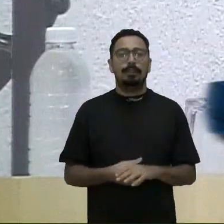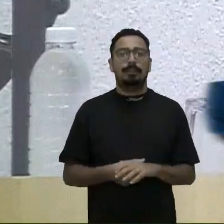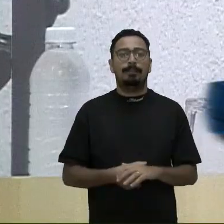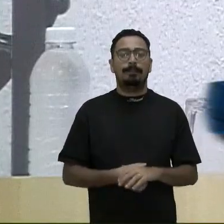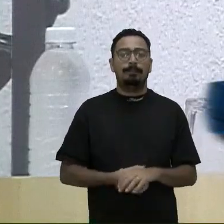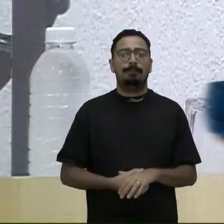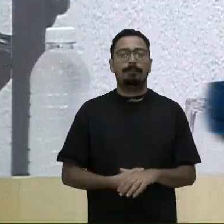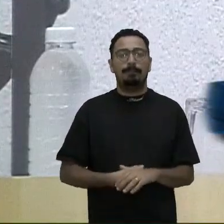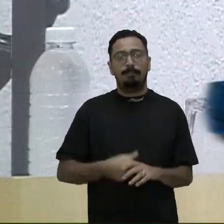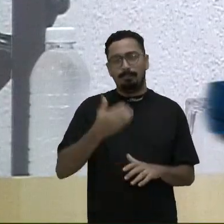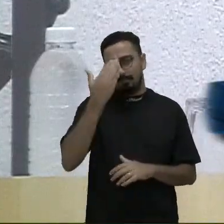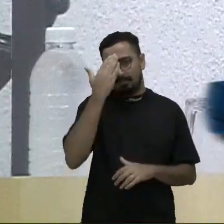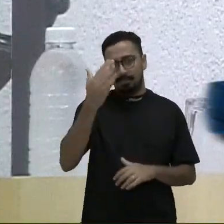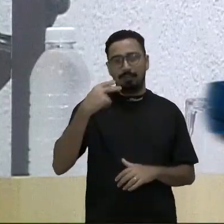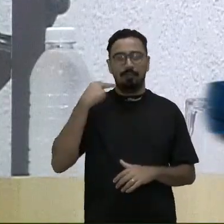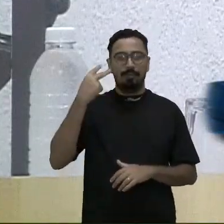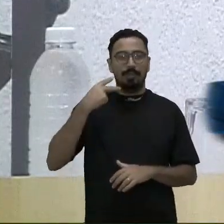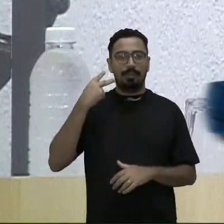Obrigado, vereadora.